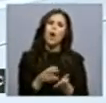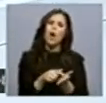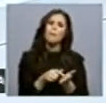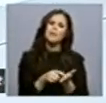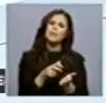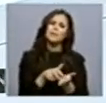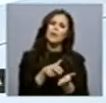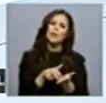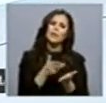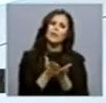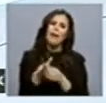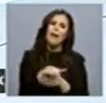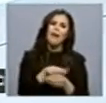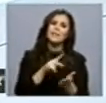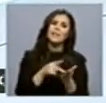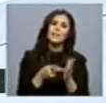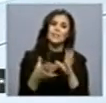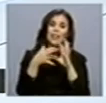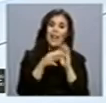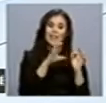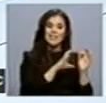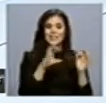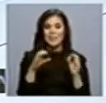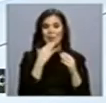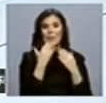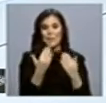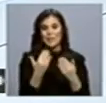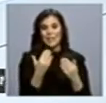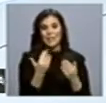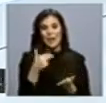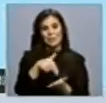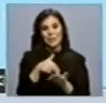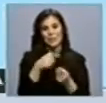também nesta área da tecnologia ligada à ciência. Miguel, obrigada pela tua presença. Até para a semana.